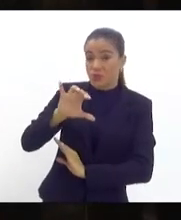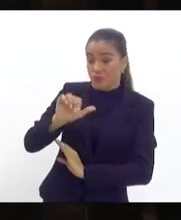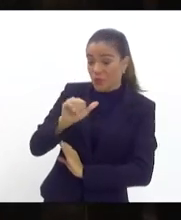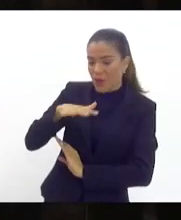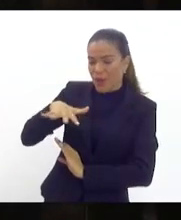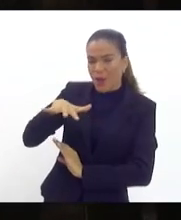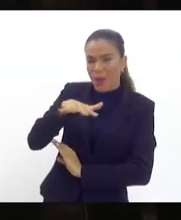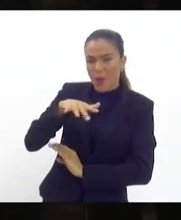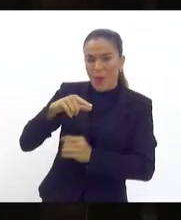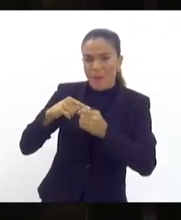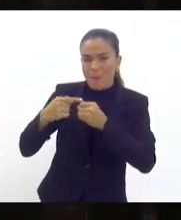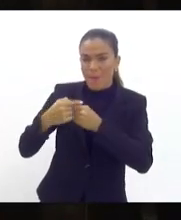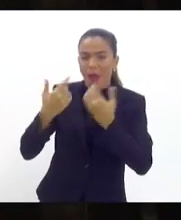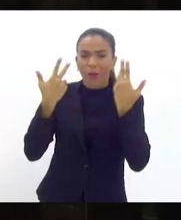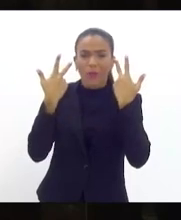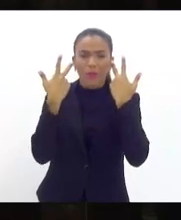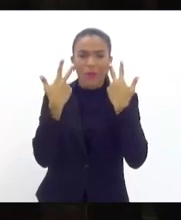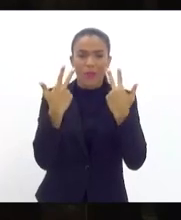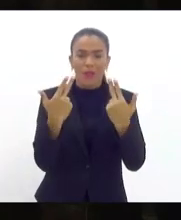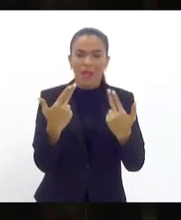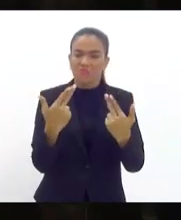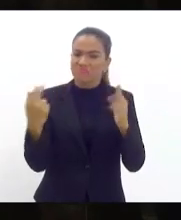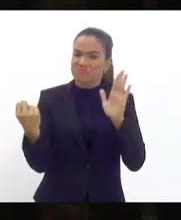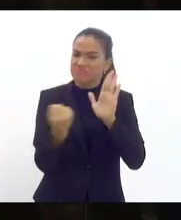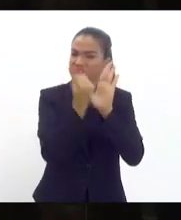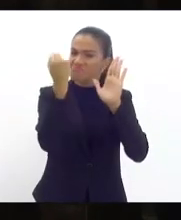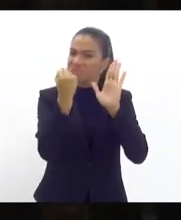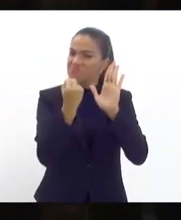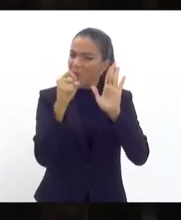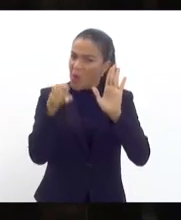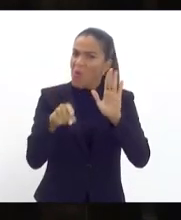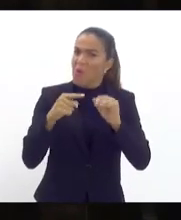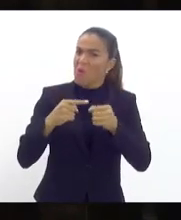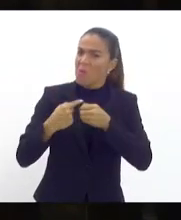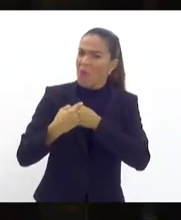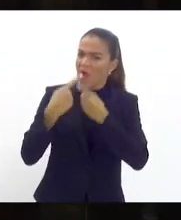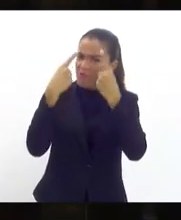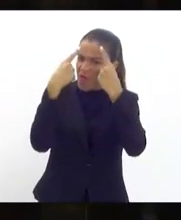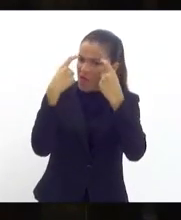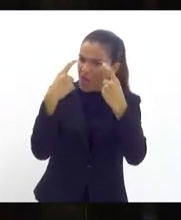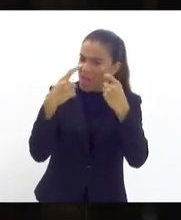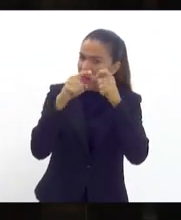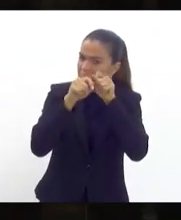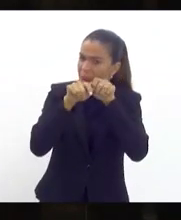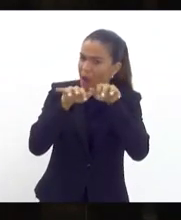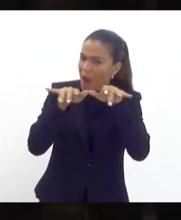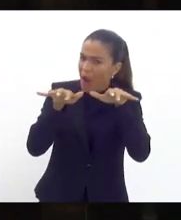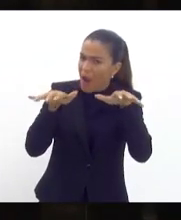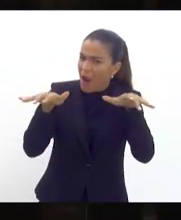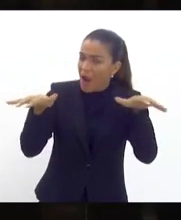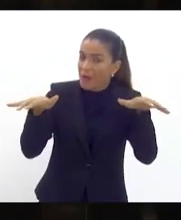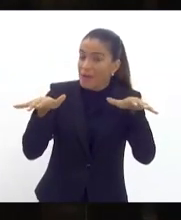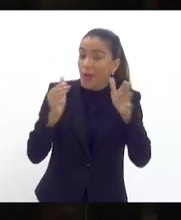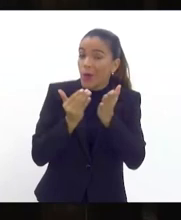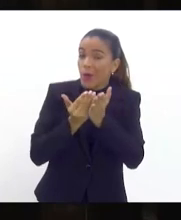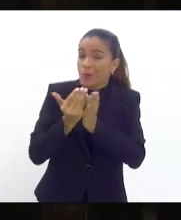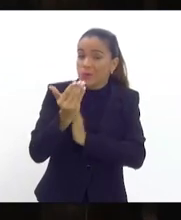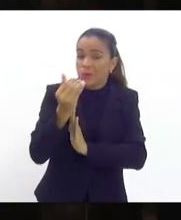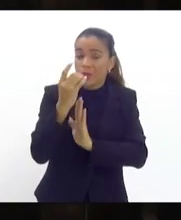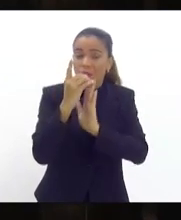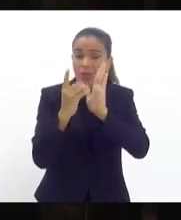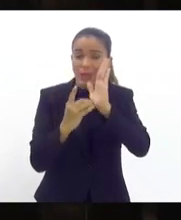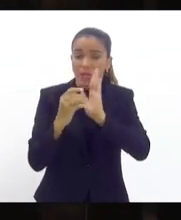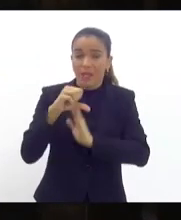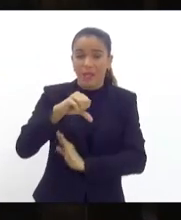tranquilo e tal começou a ser estigmatizado como um bairro violento isso foi se estendendo até que no início da década de